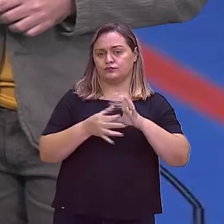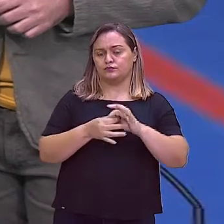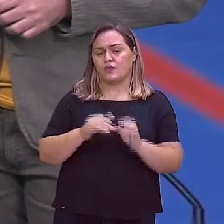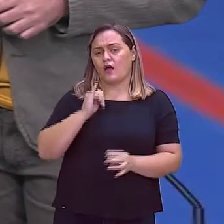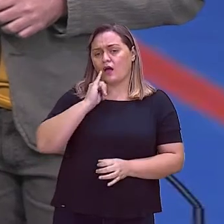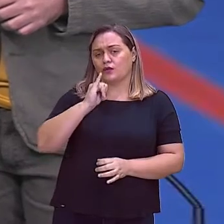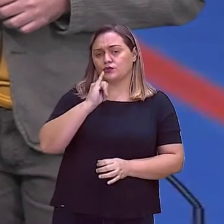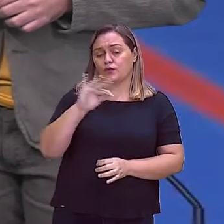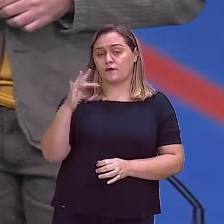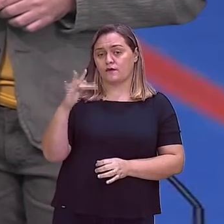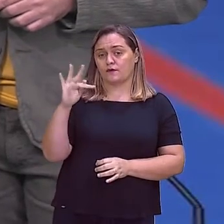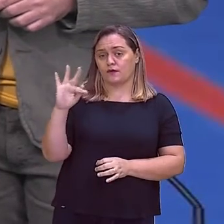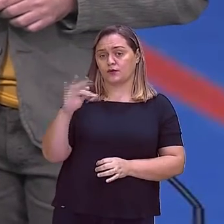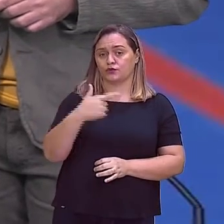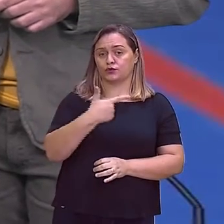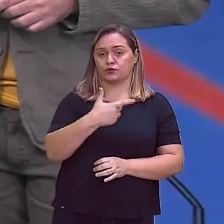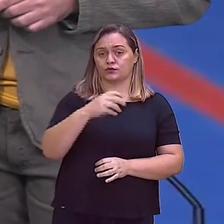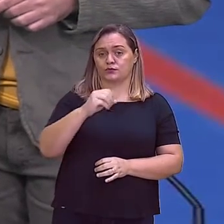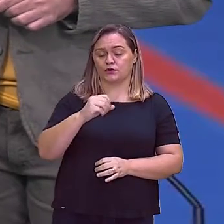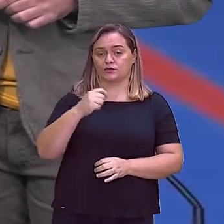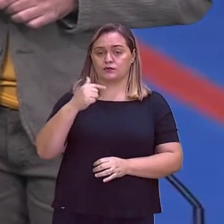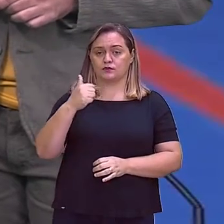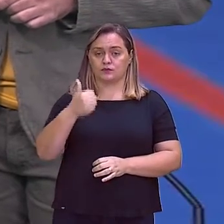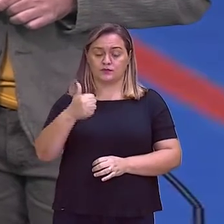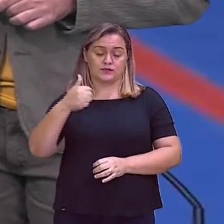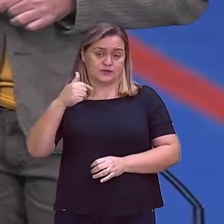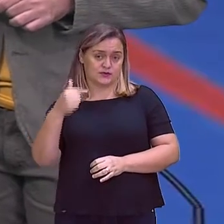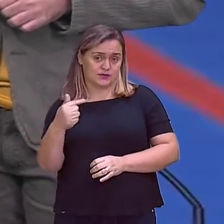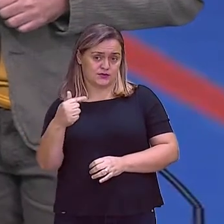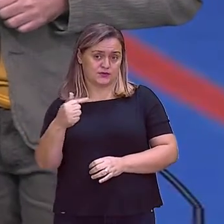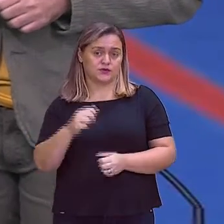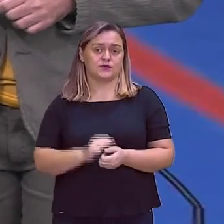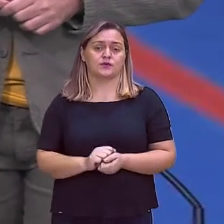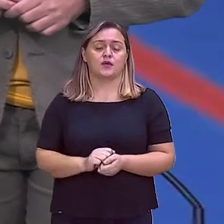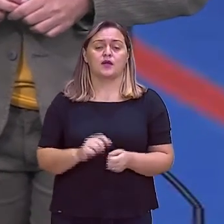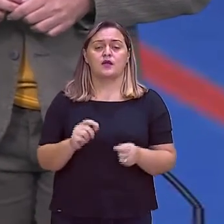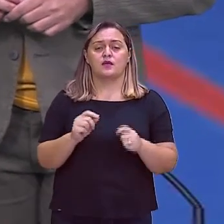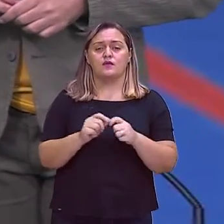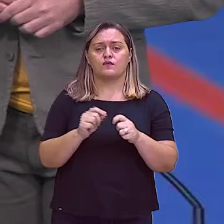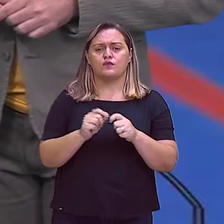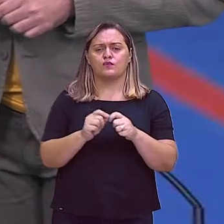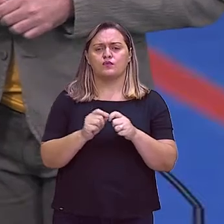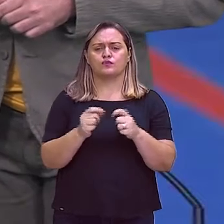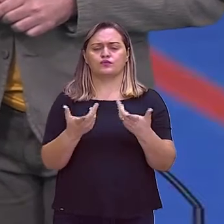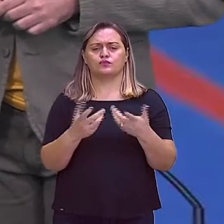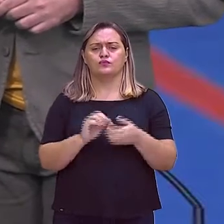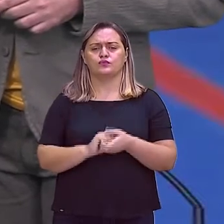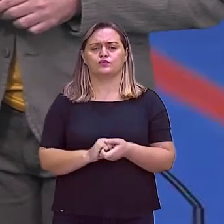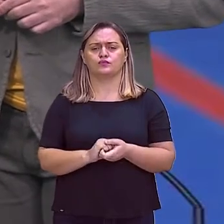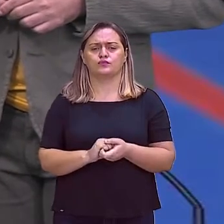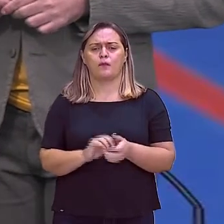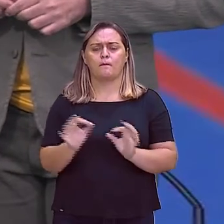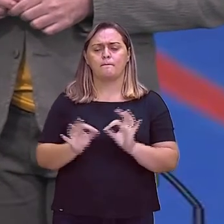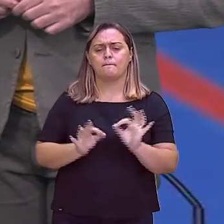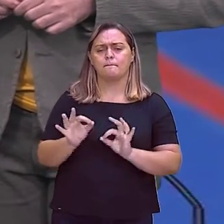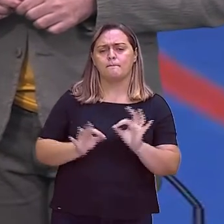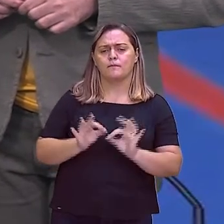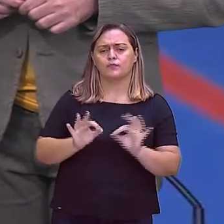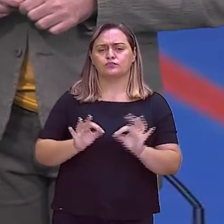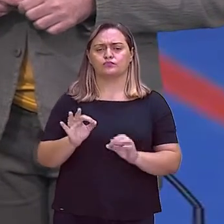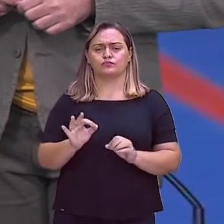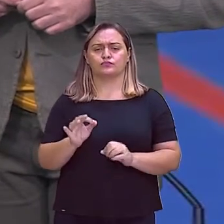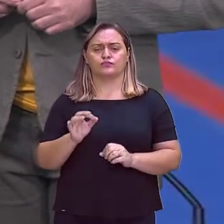em fevereiro de 2017 que estaria implementando um programa de reciclagem de eletrônicos para